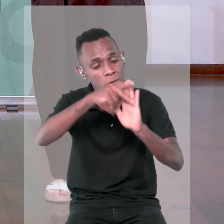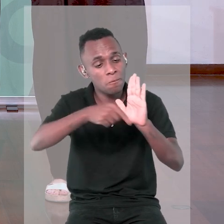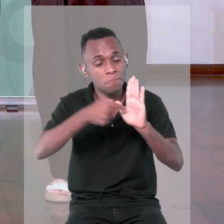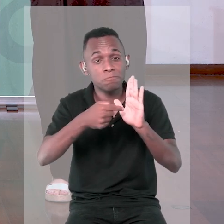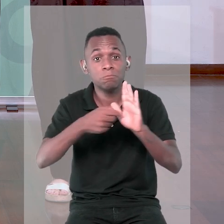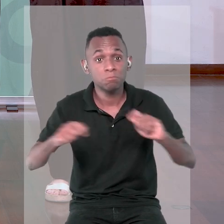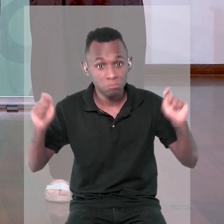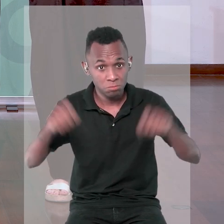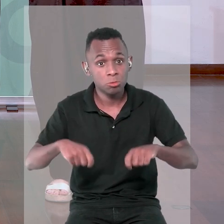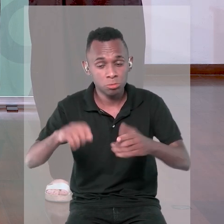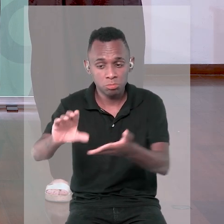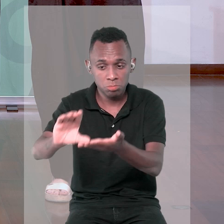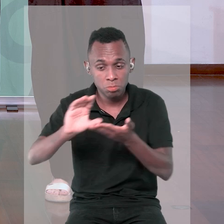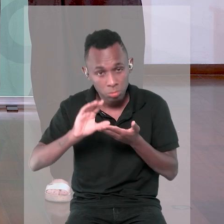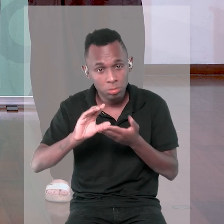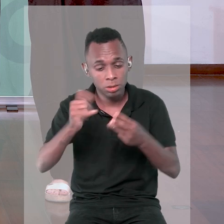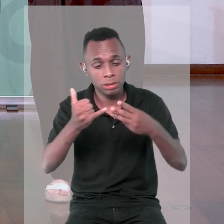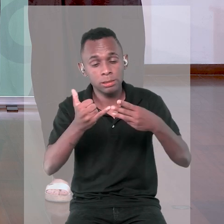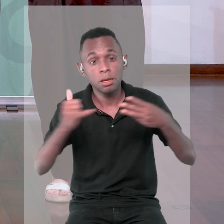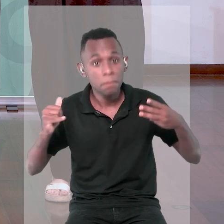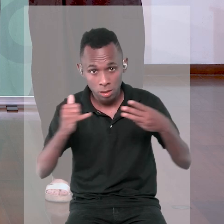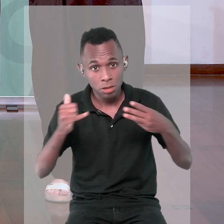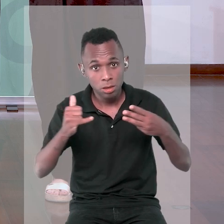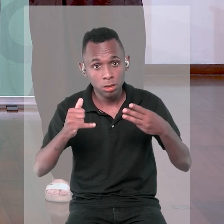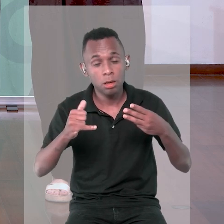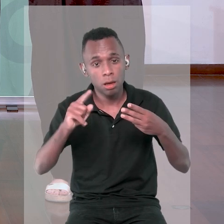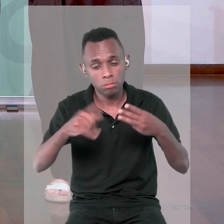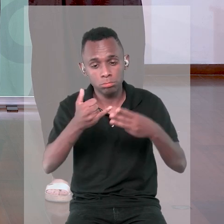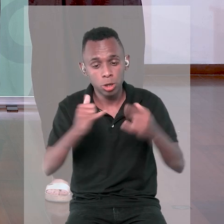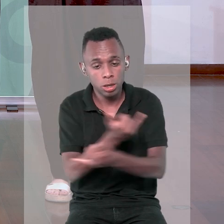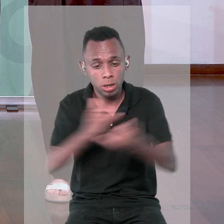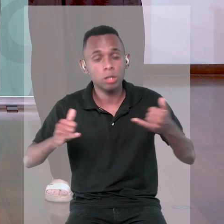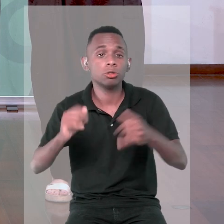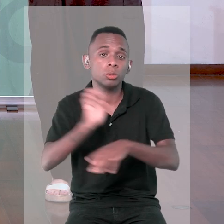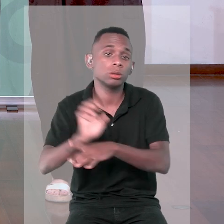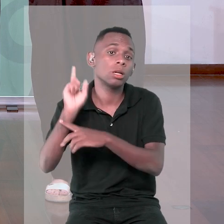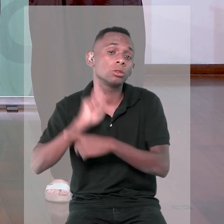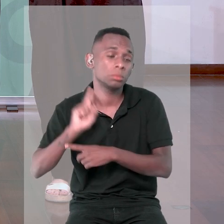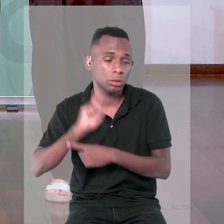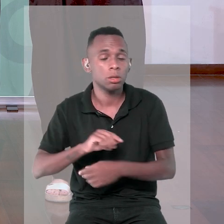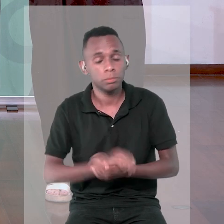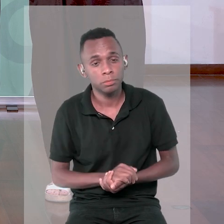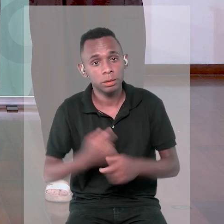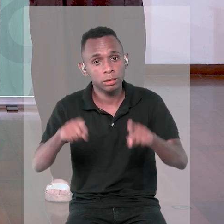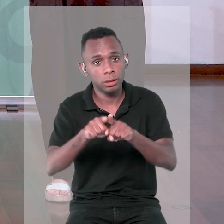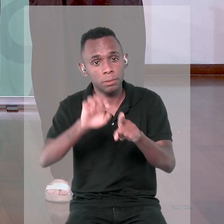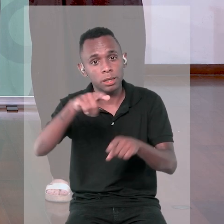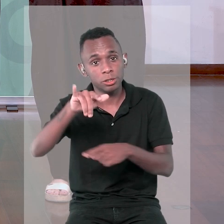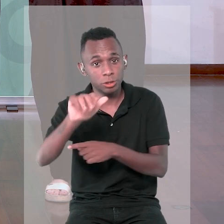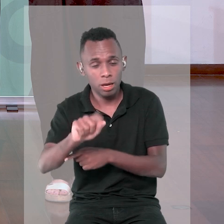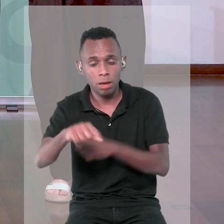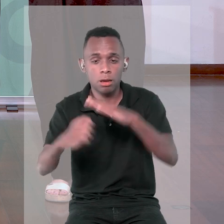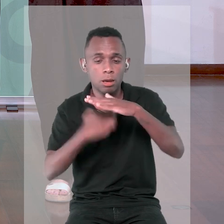ao microfone. Ela é uma mulher branca de cabelos longos e castanhos e usa um óculos de hastes prateadas. Ela veste